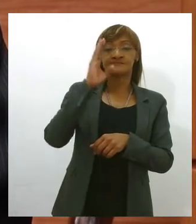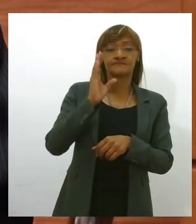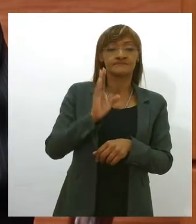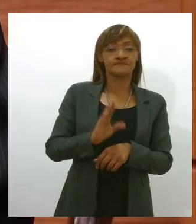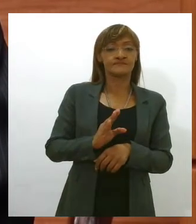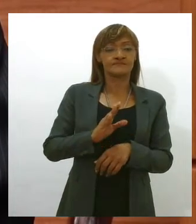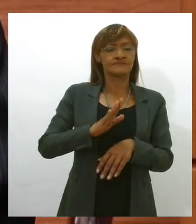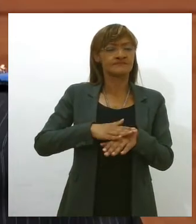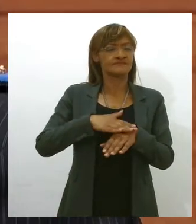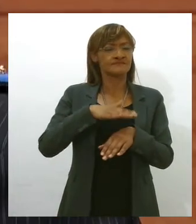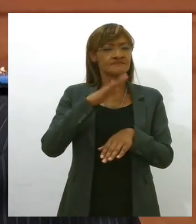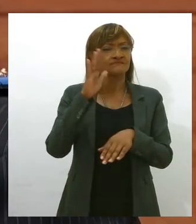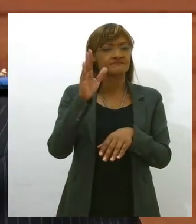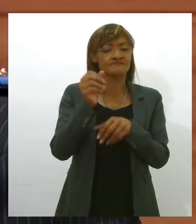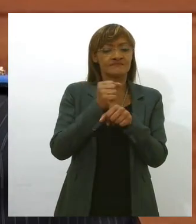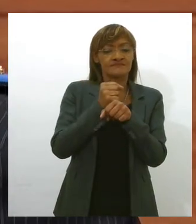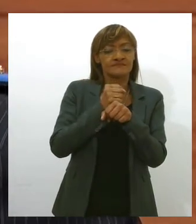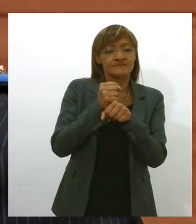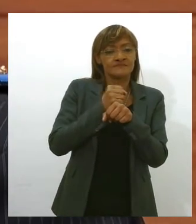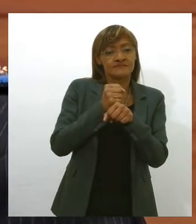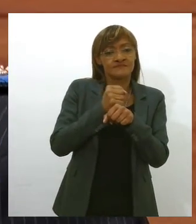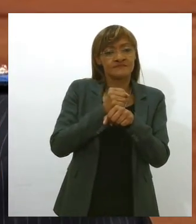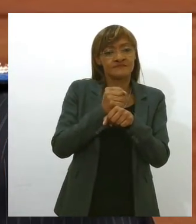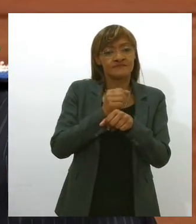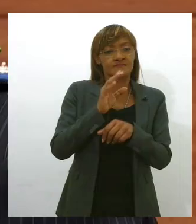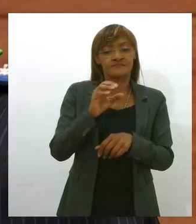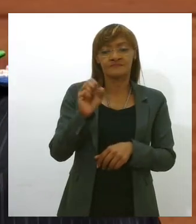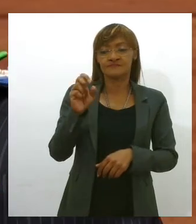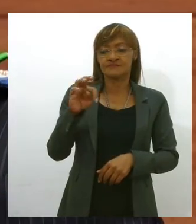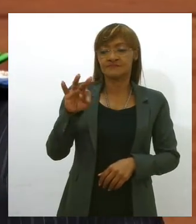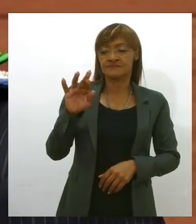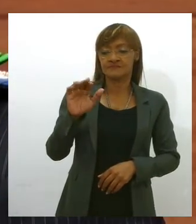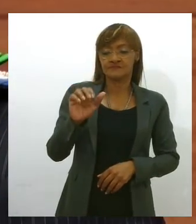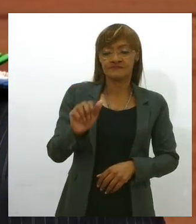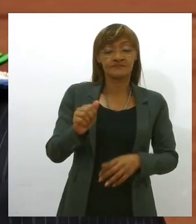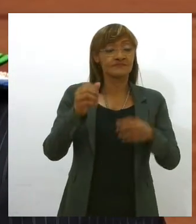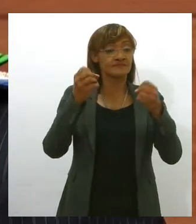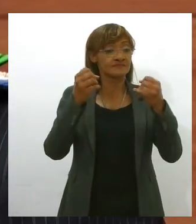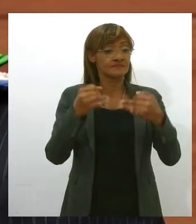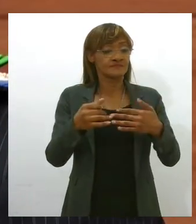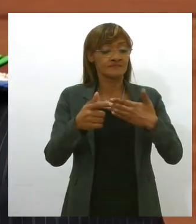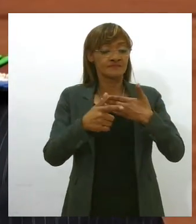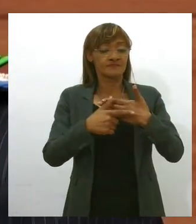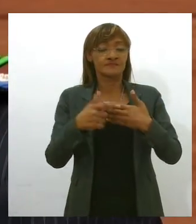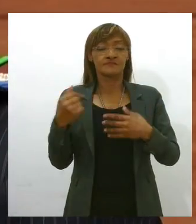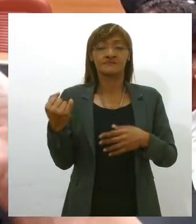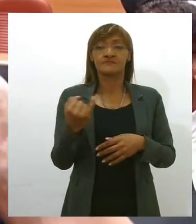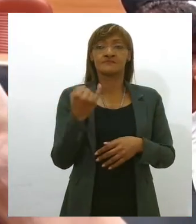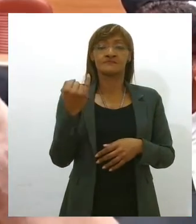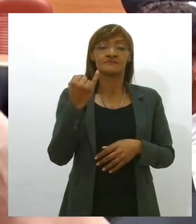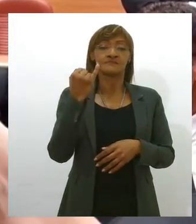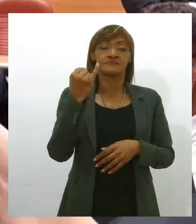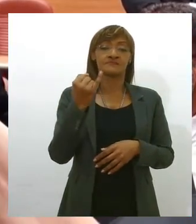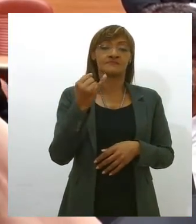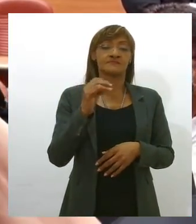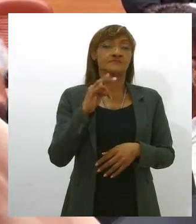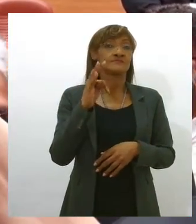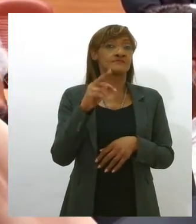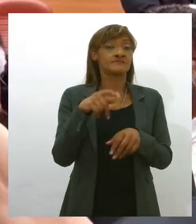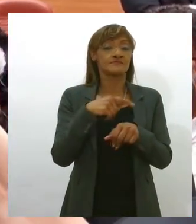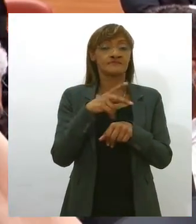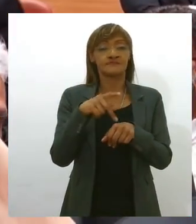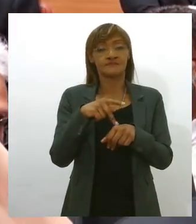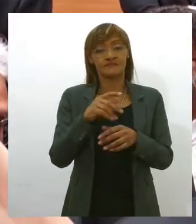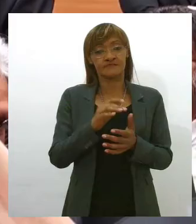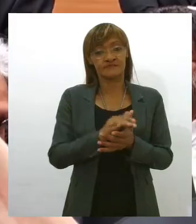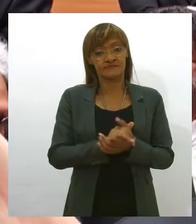Clairton de Santana falou sobre o importante papel das maçonaria se em todo o país um papel fundamental